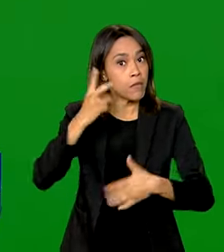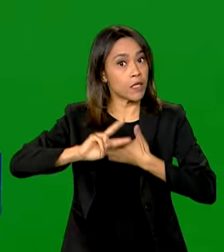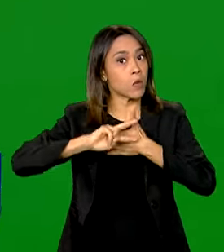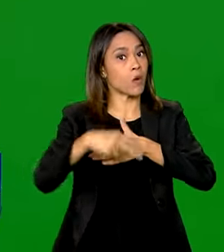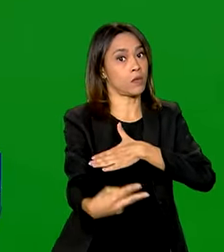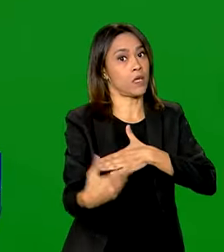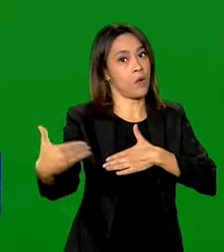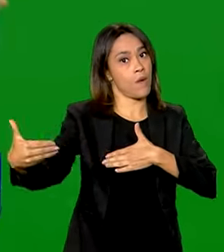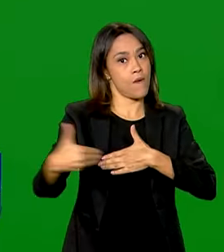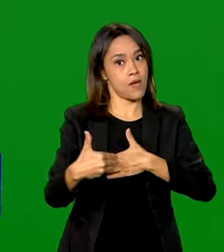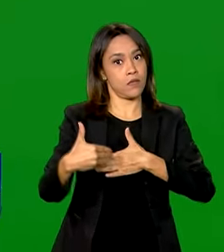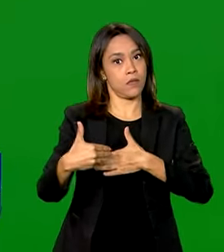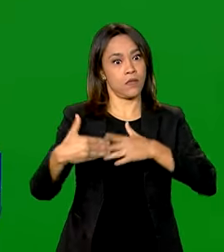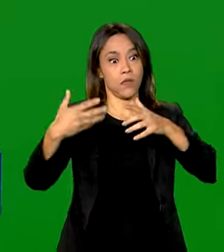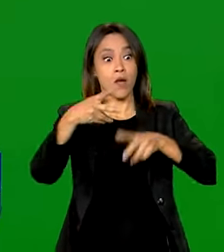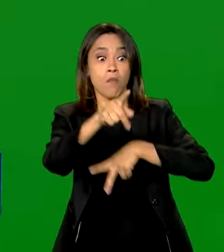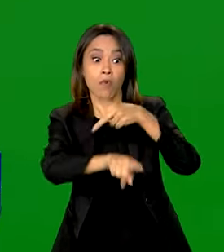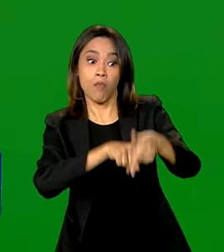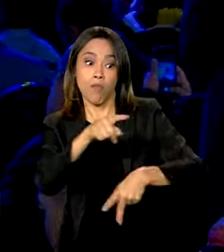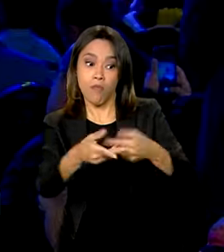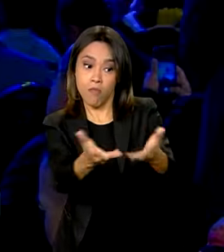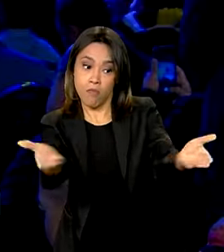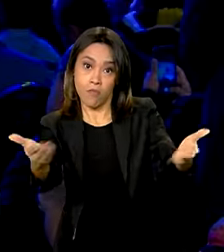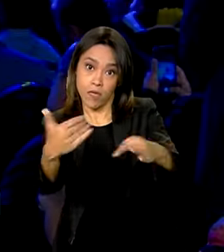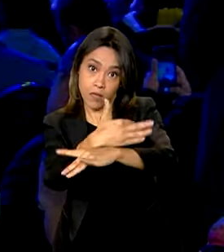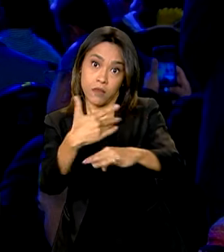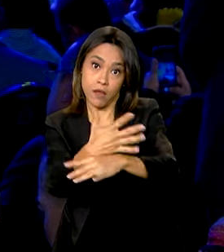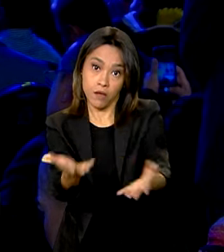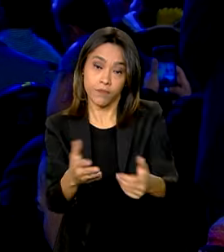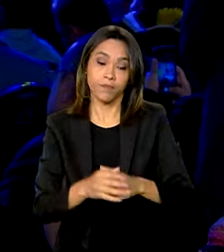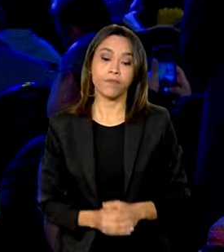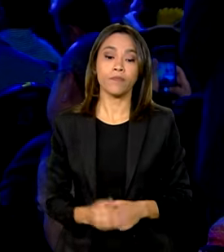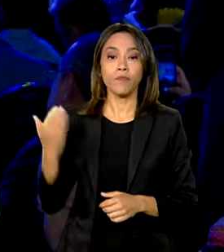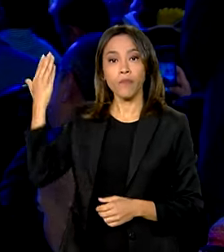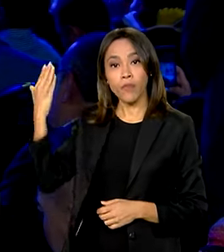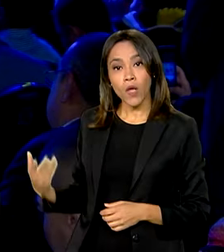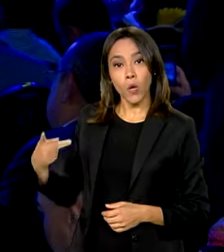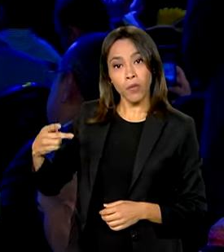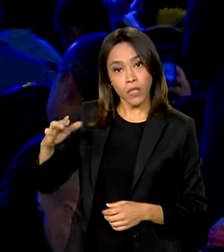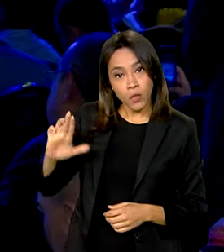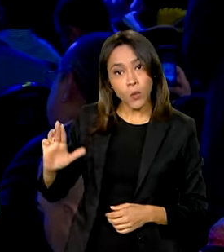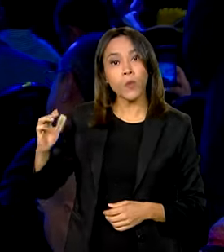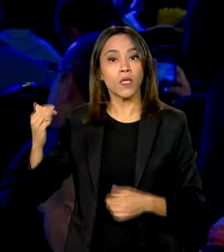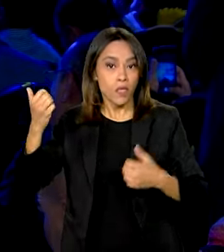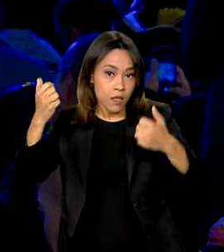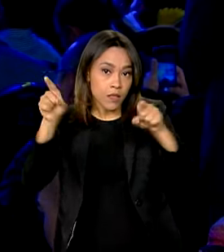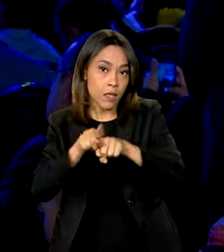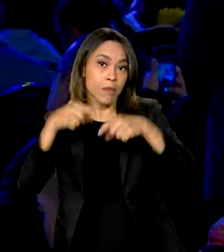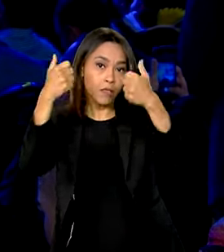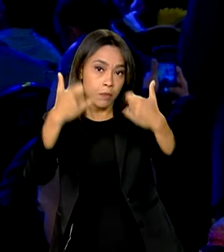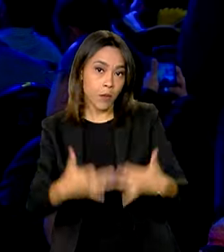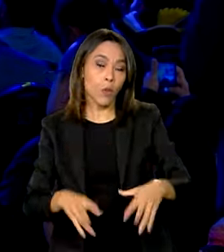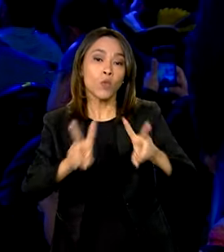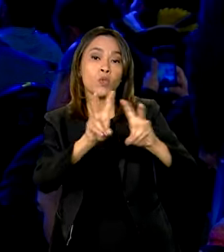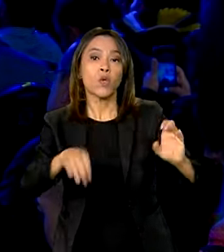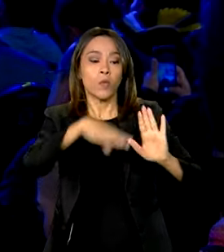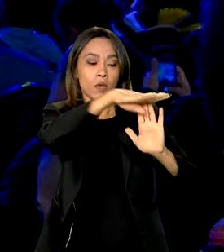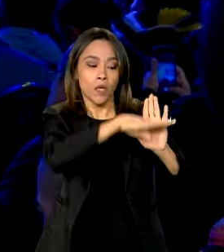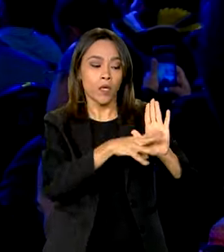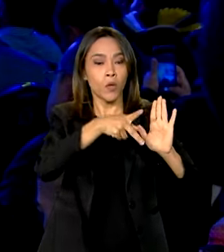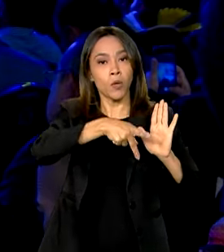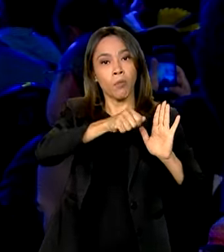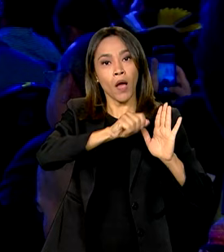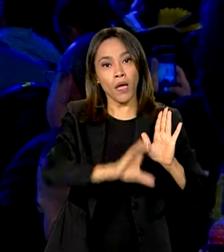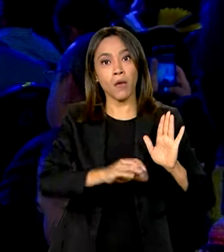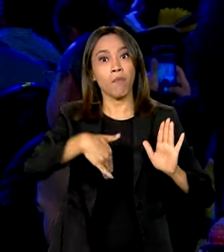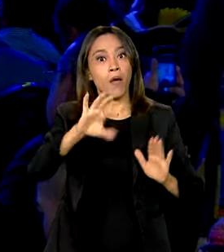dela quando chega na ponta na cidade. O presidente Lula também destacou o PAC Seleções, que vai destinar mais de 1 bilhão